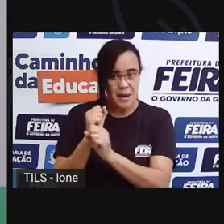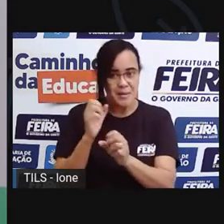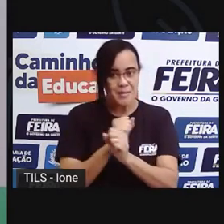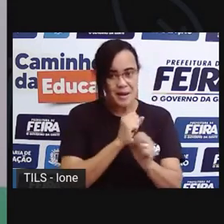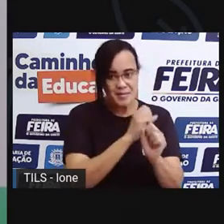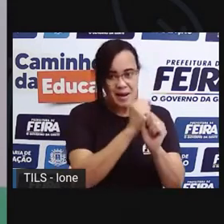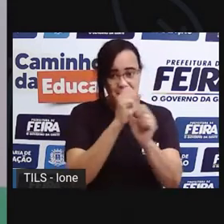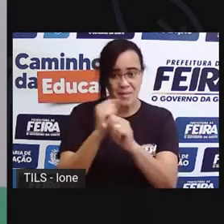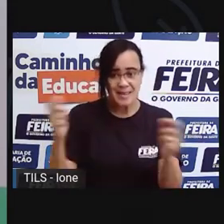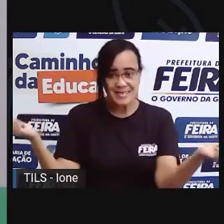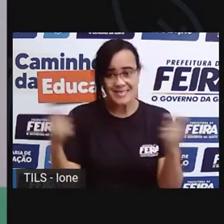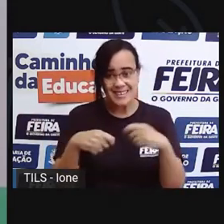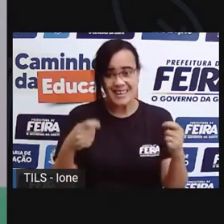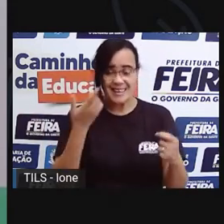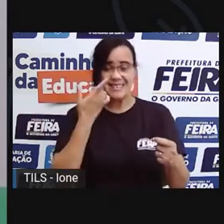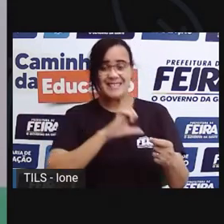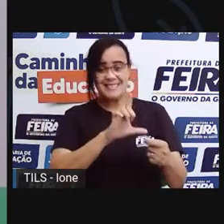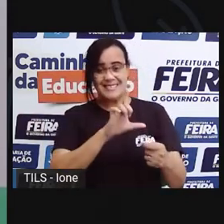a prova tem que ter coordenação.